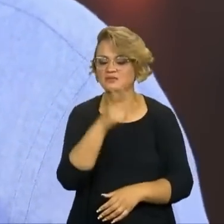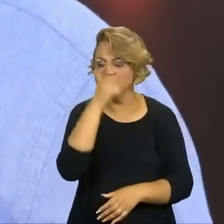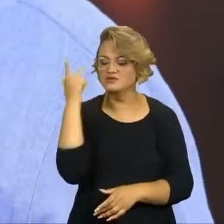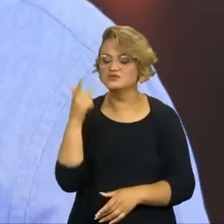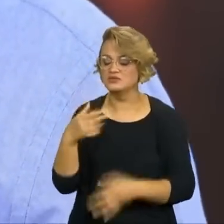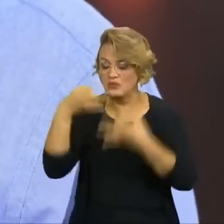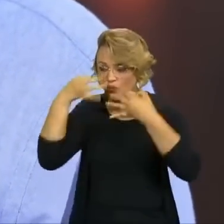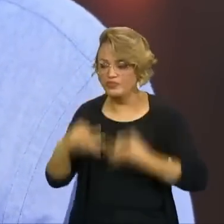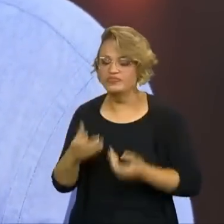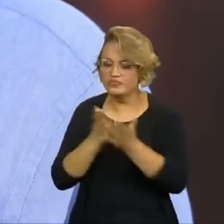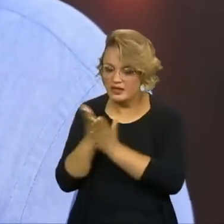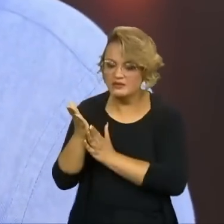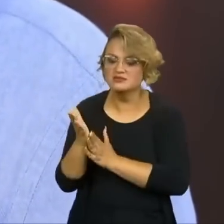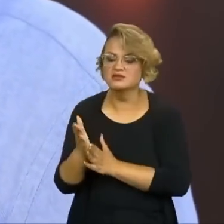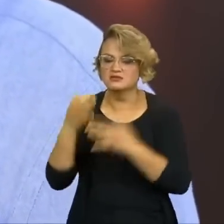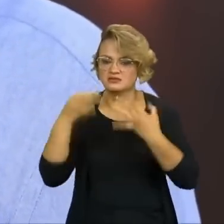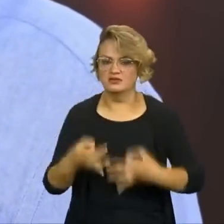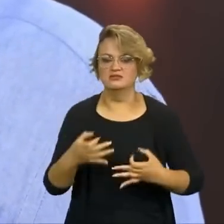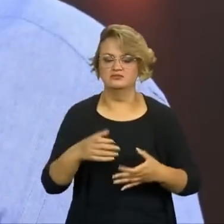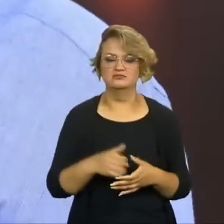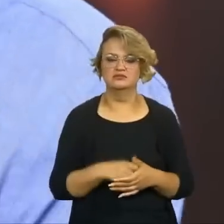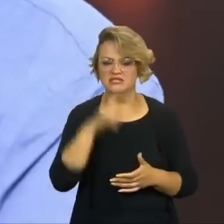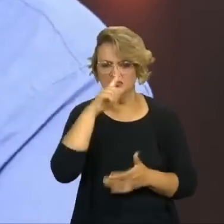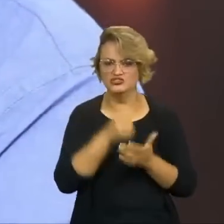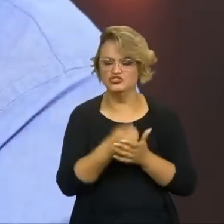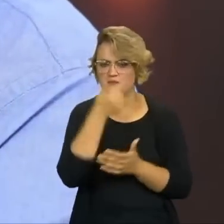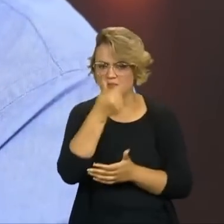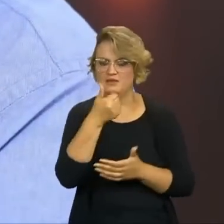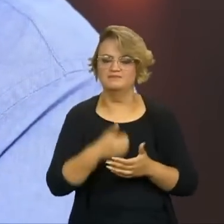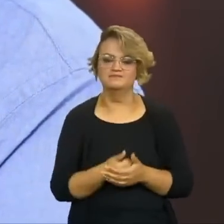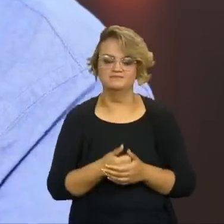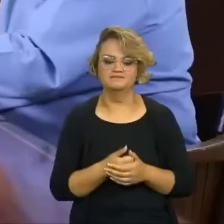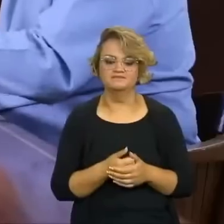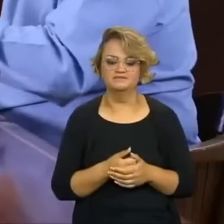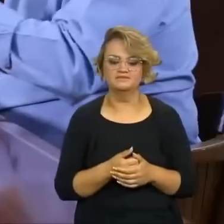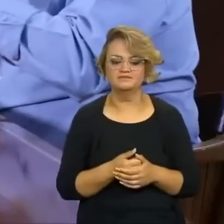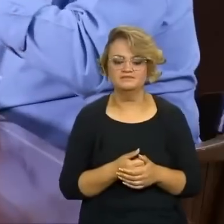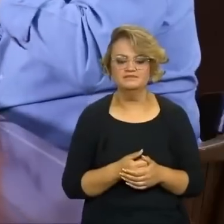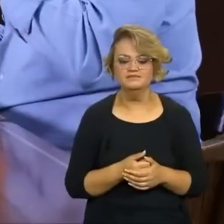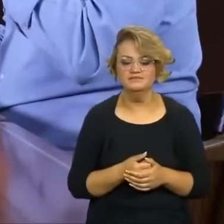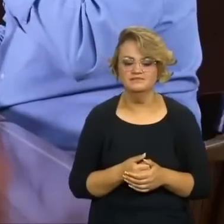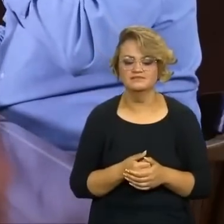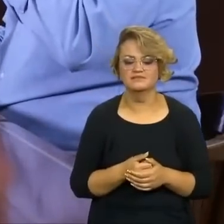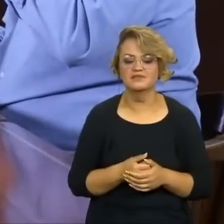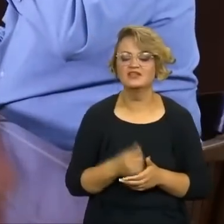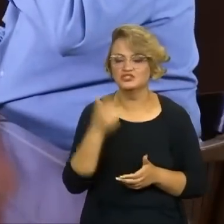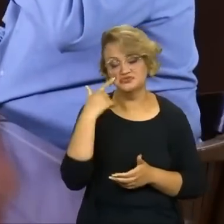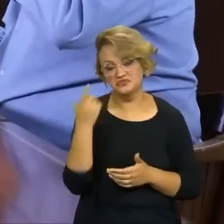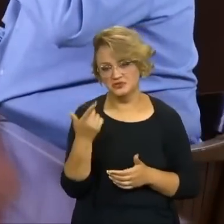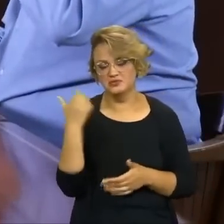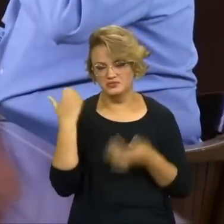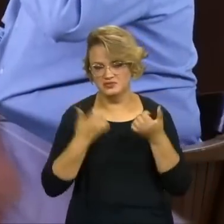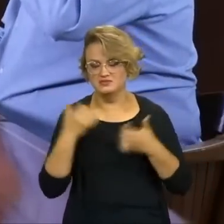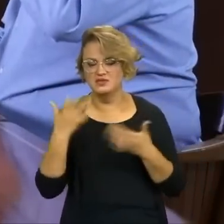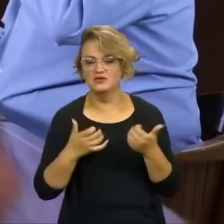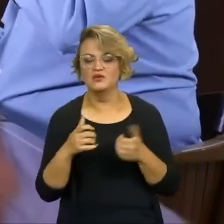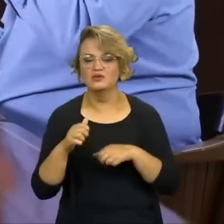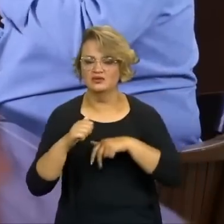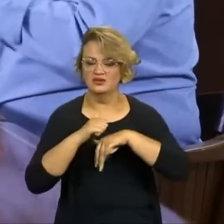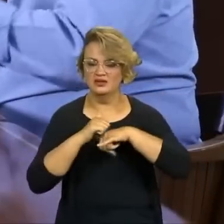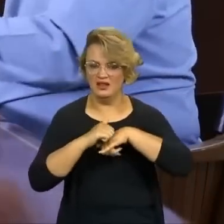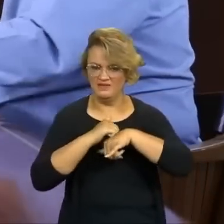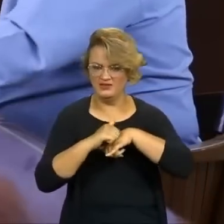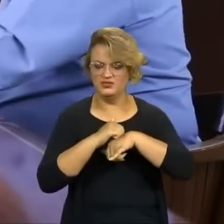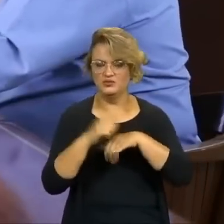honestas e decentes nas suas decisões. A gente viu recentemente, não só aqui, como você está citando, Lava Jato em diante, a maneira como